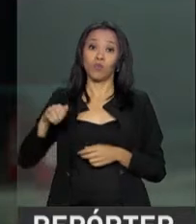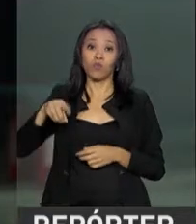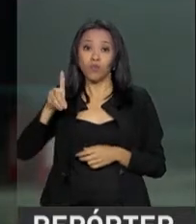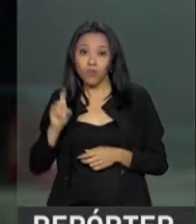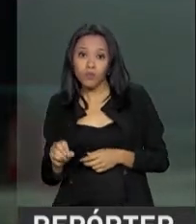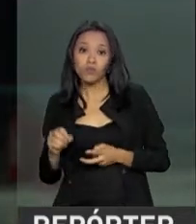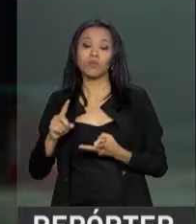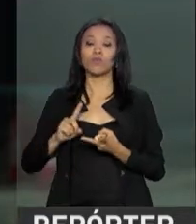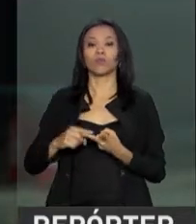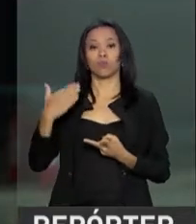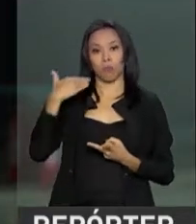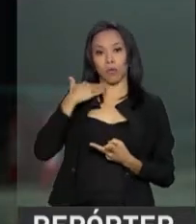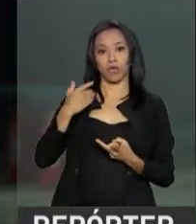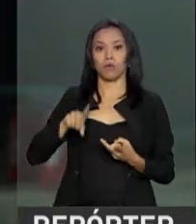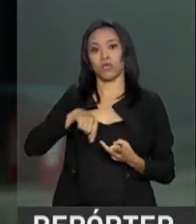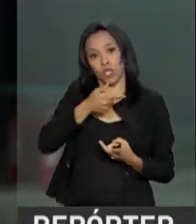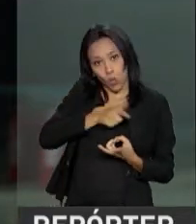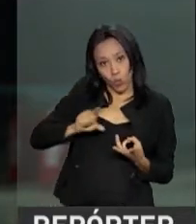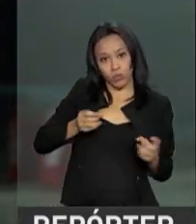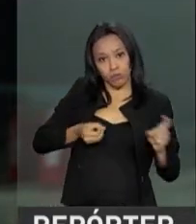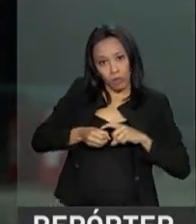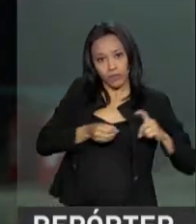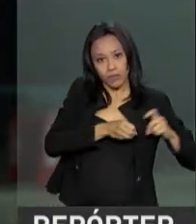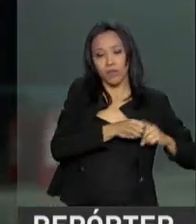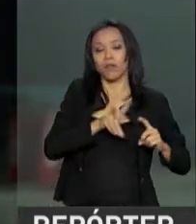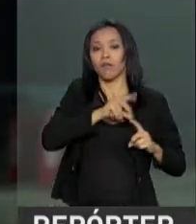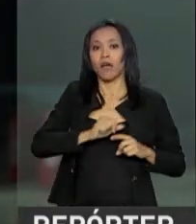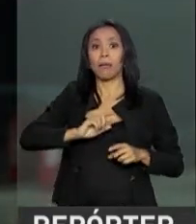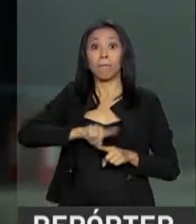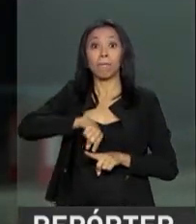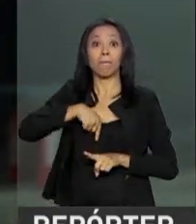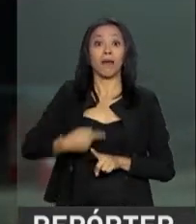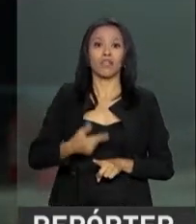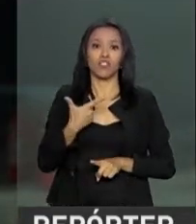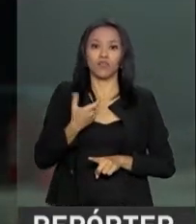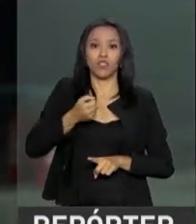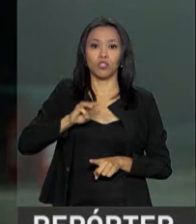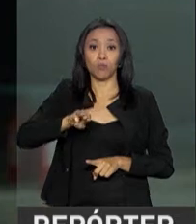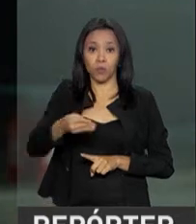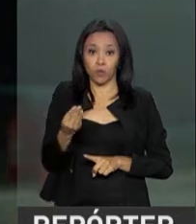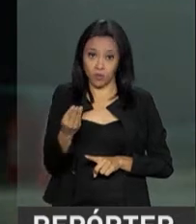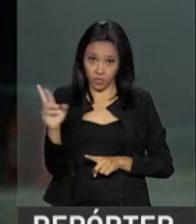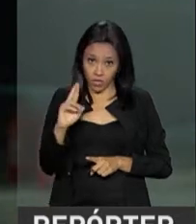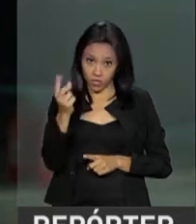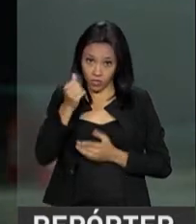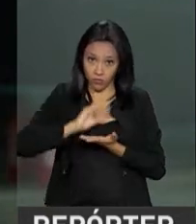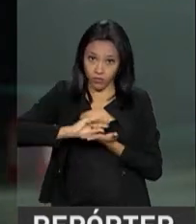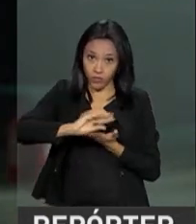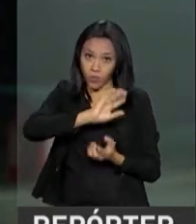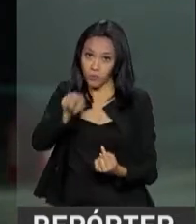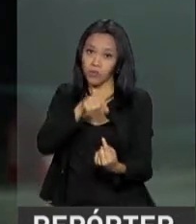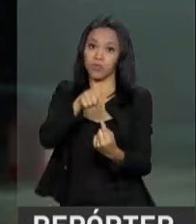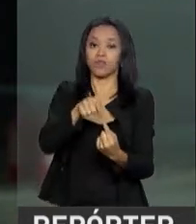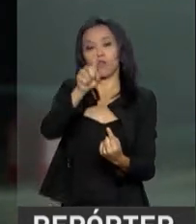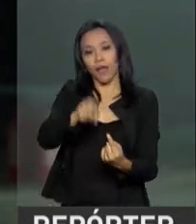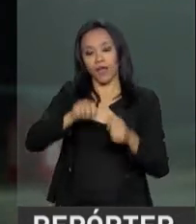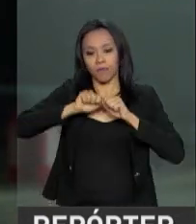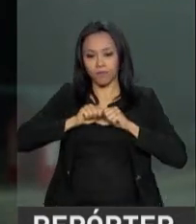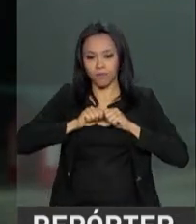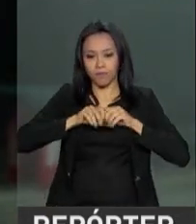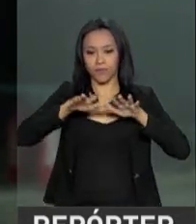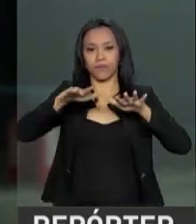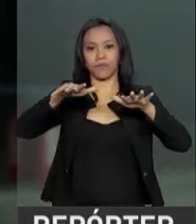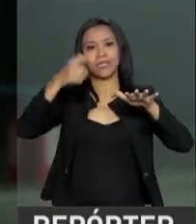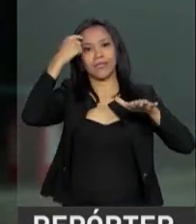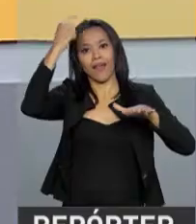e parceiros farão investimentos de mais de 20 milhões de reais o objetivo é multiplicar as